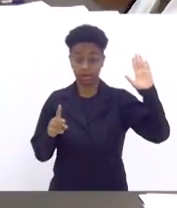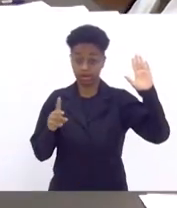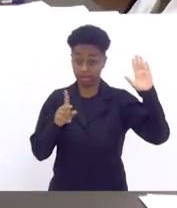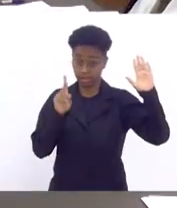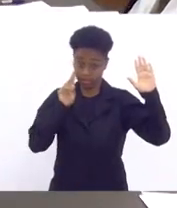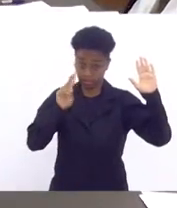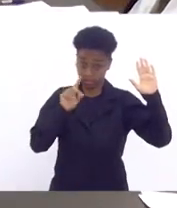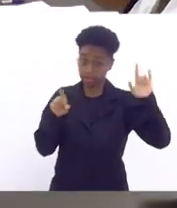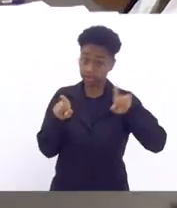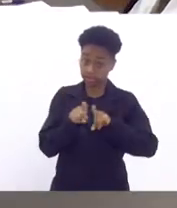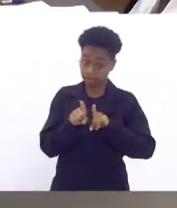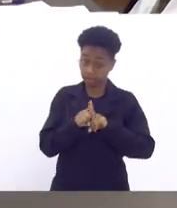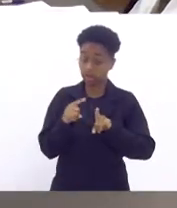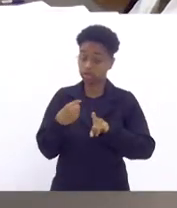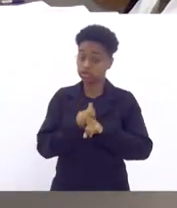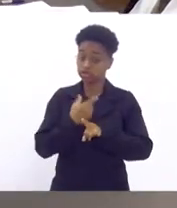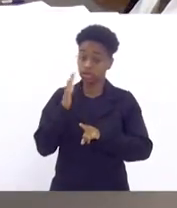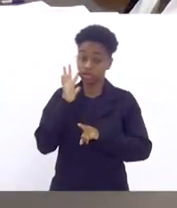também